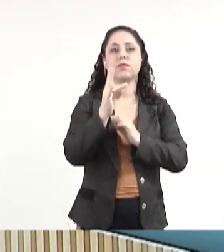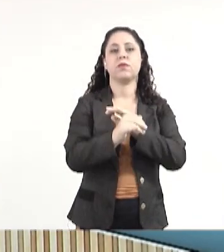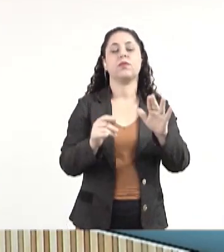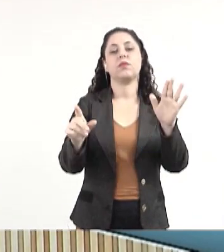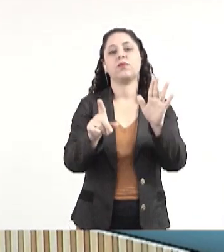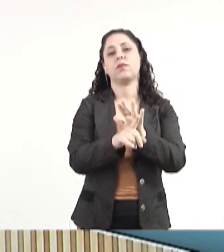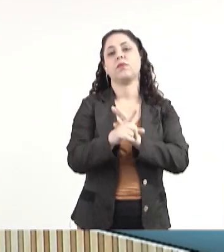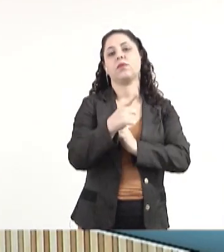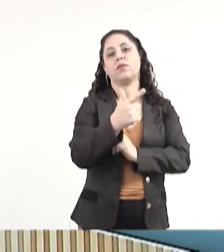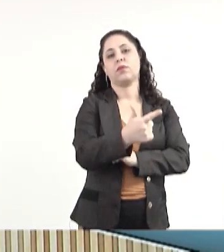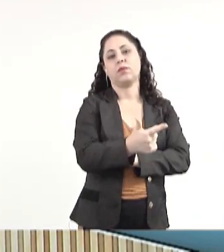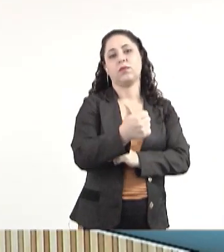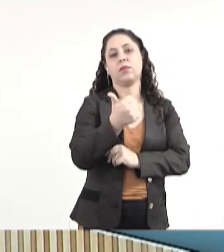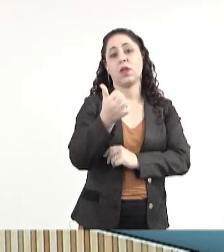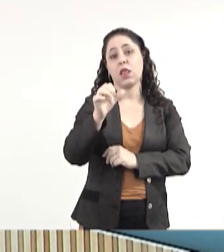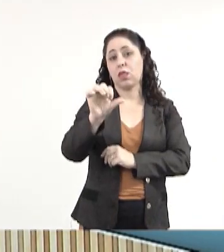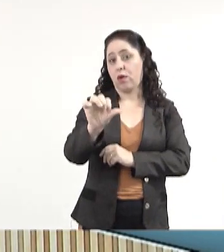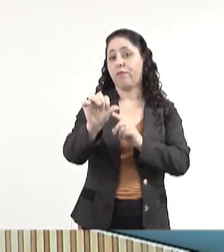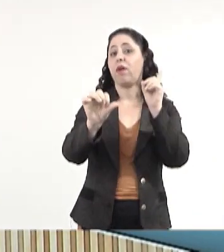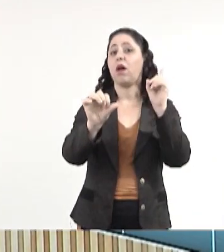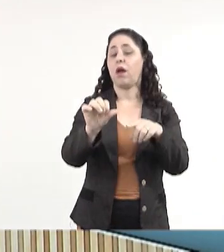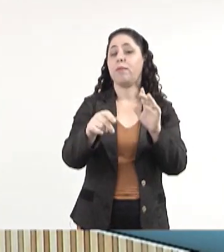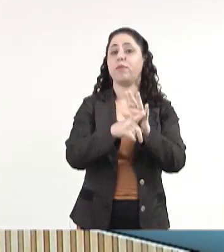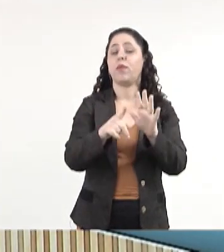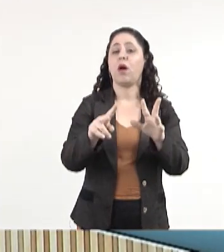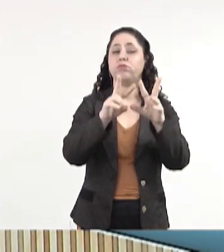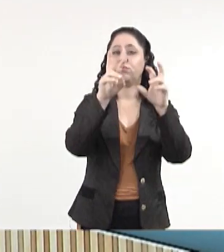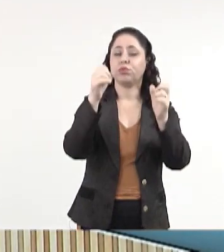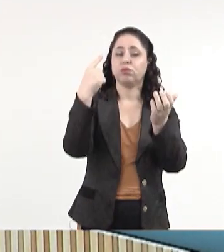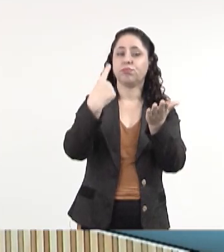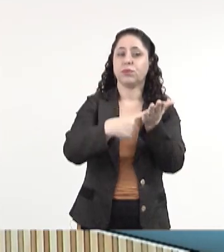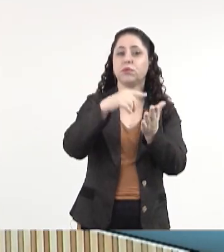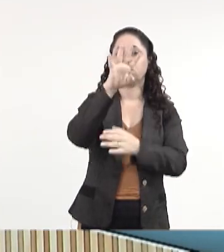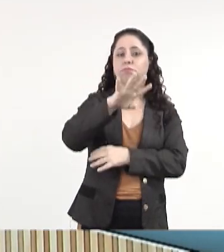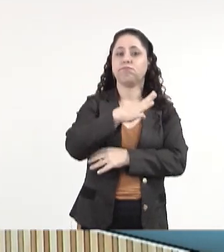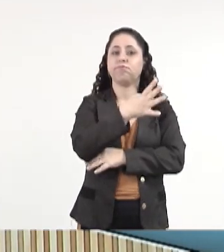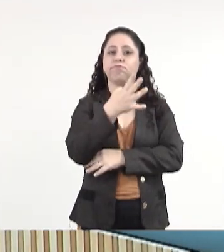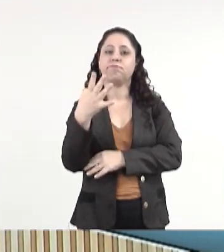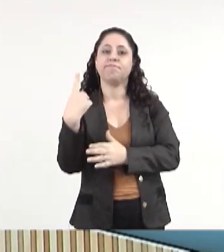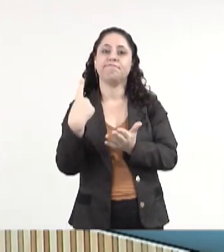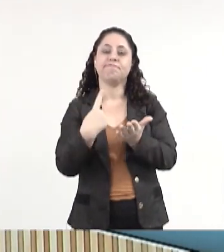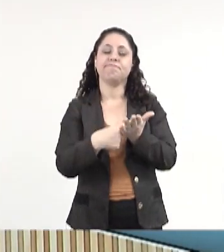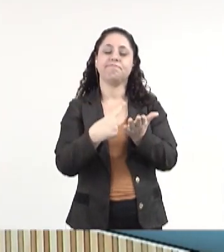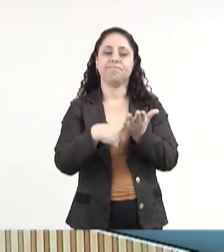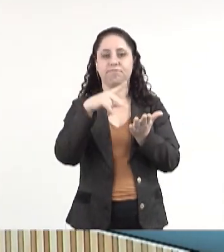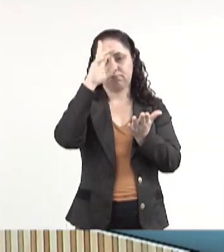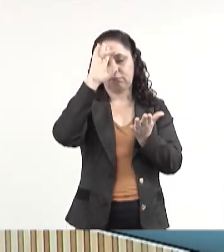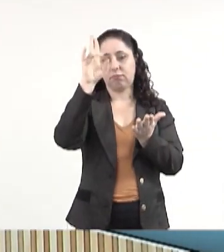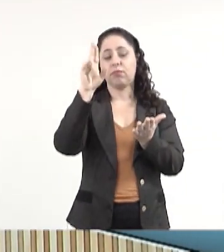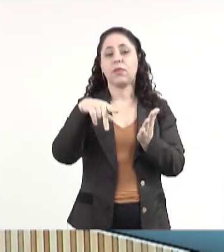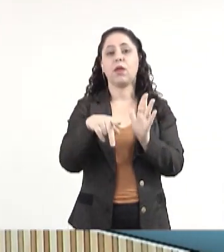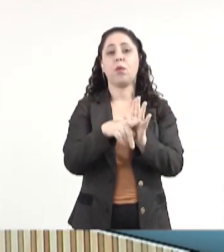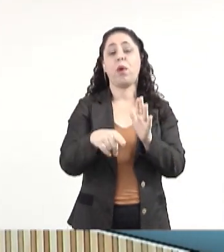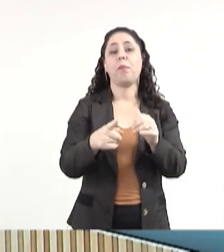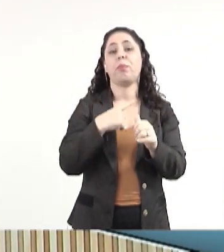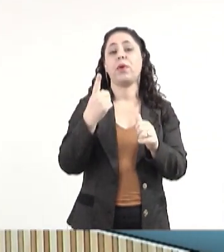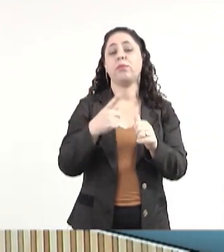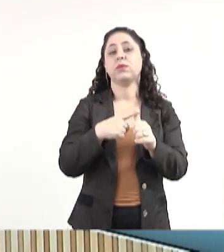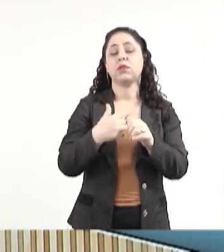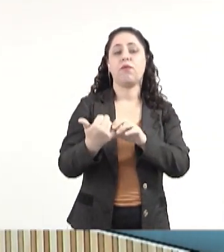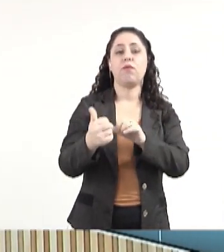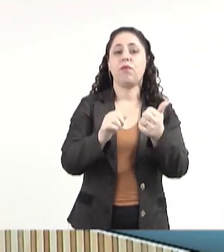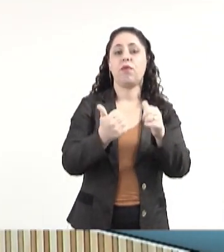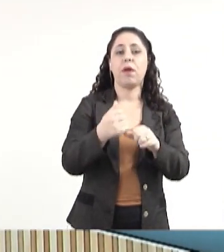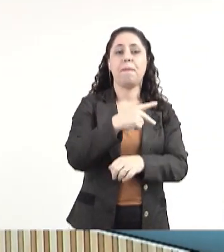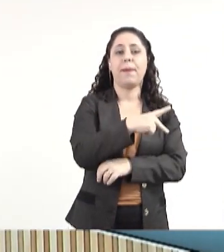Projeto de lei de número 219, matéria que está calendarizada, está tramitando com acordo de líderes, que é a primeira